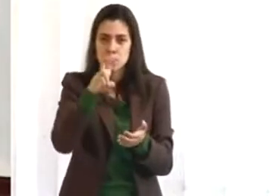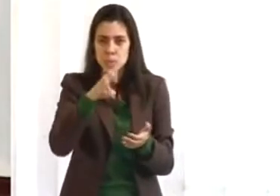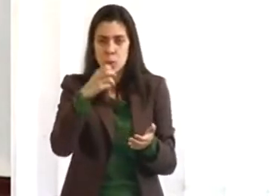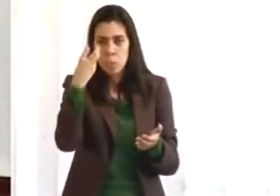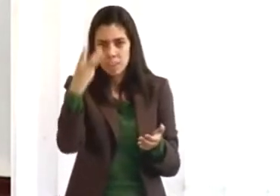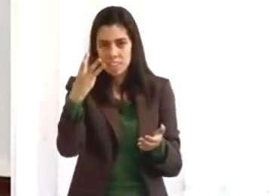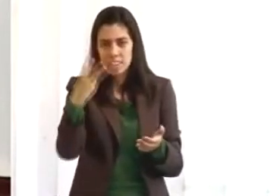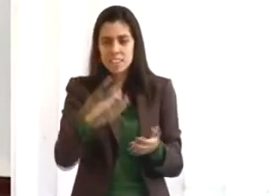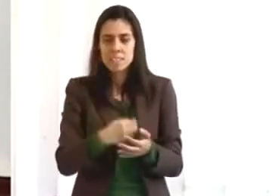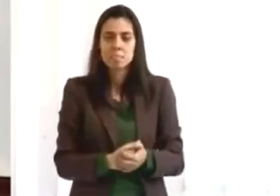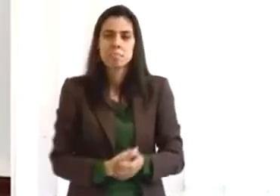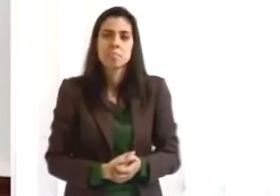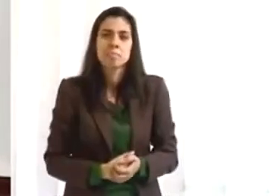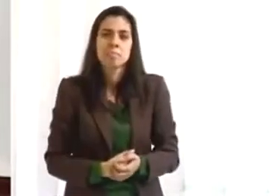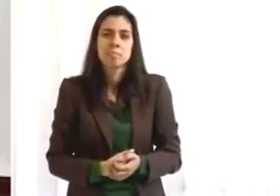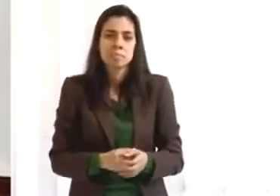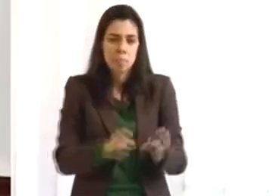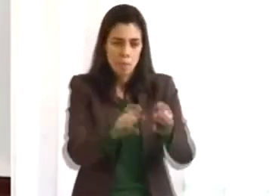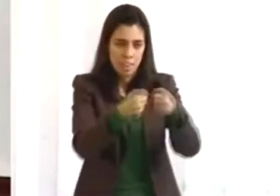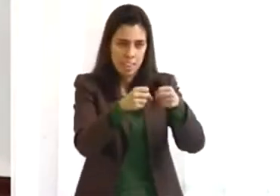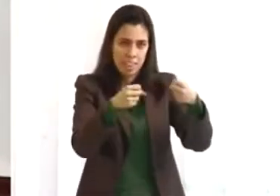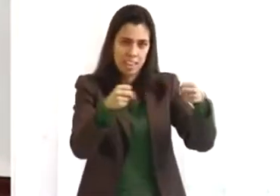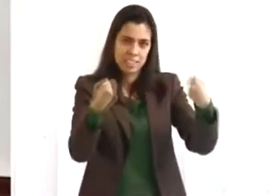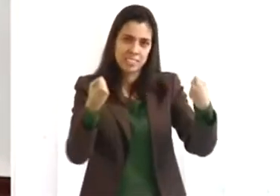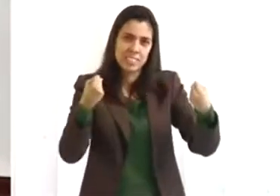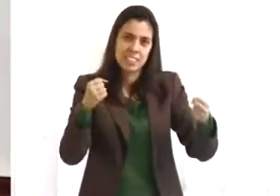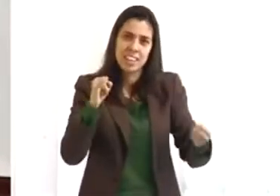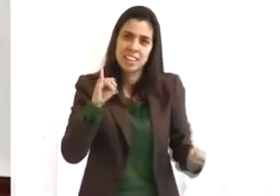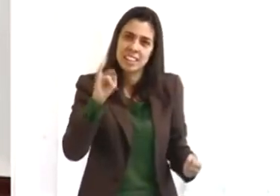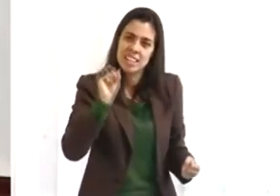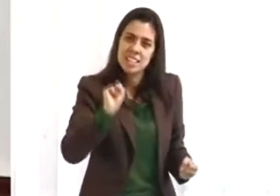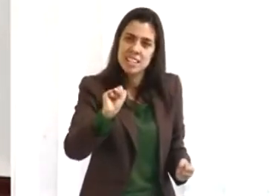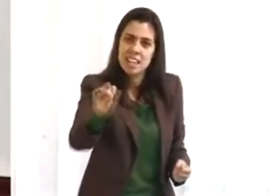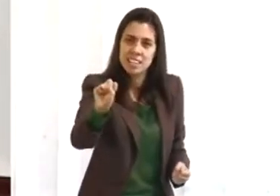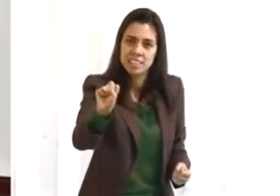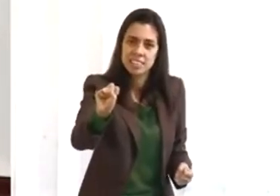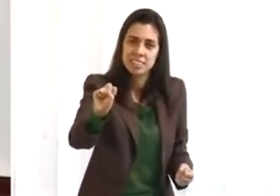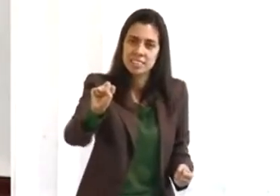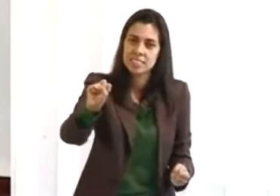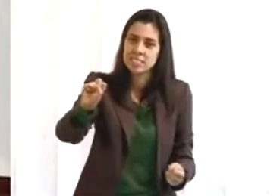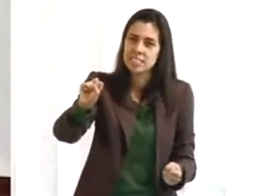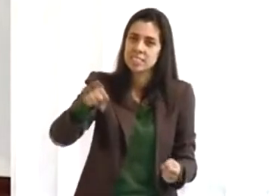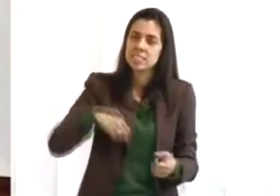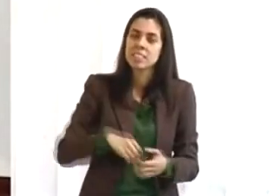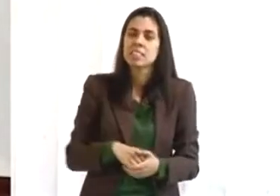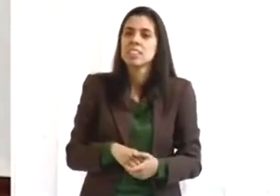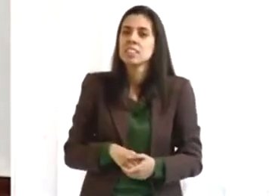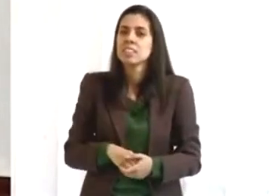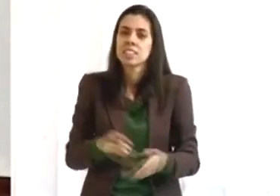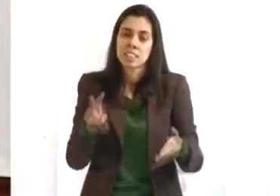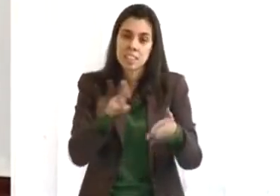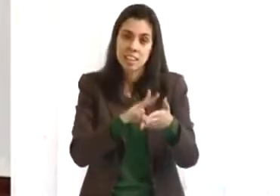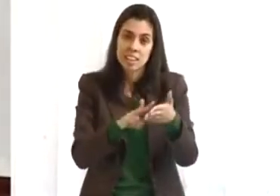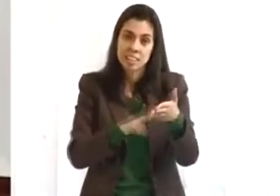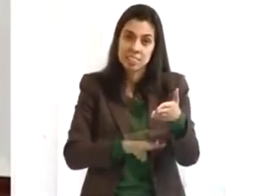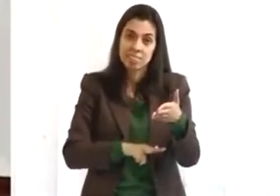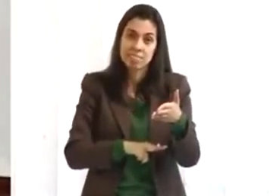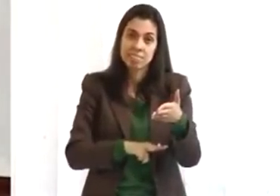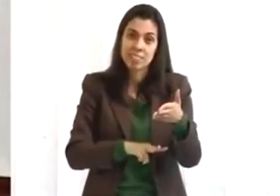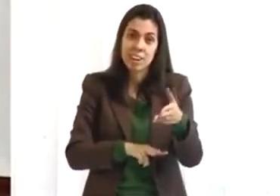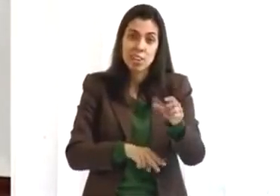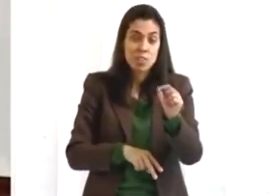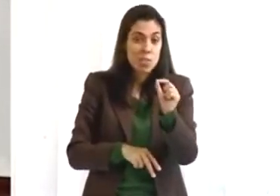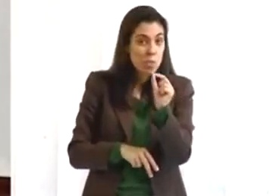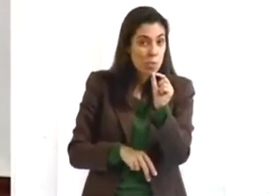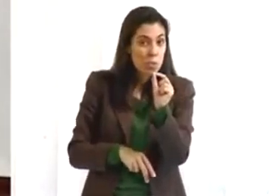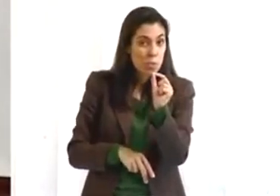versículos, ele está lendo os rolos do livro de Isaías e providencialmente, abrindo o pergaminho, ele está lendo exatamente aquilo que